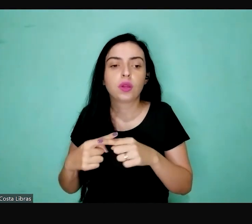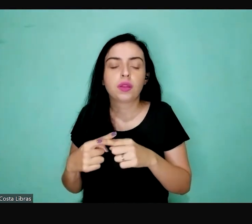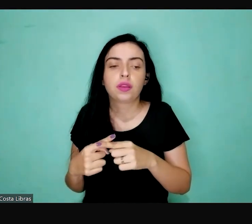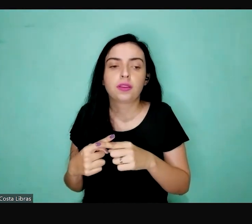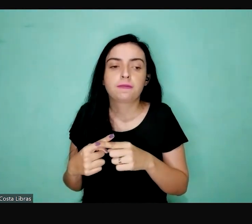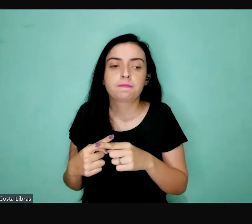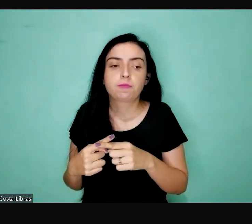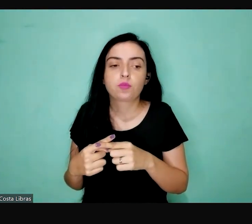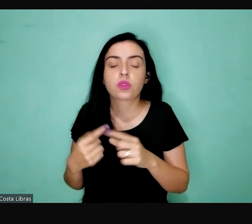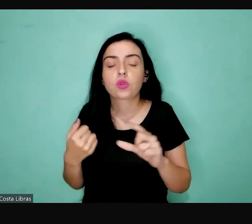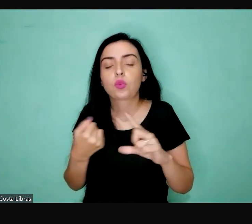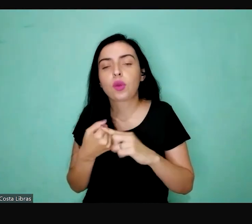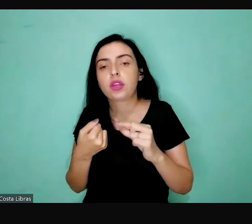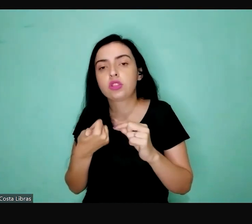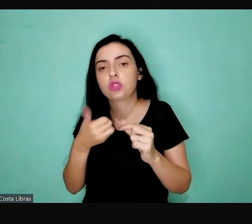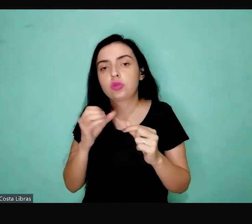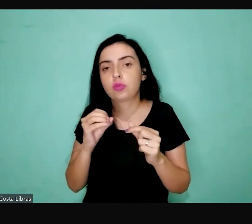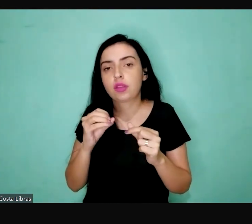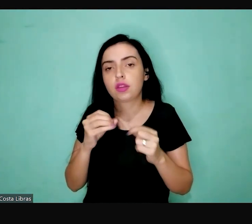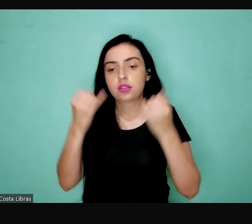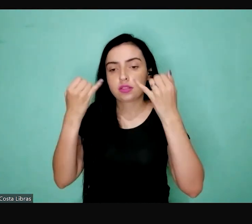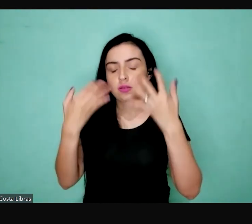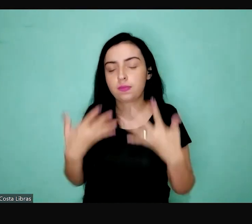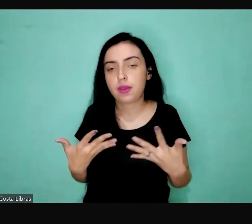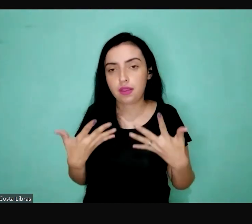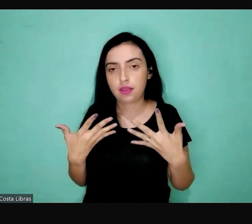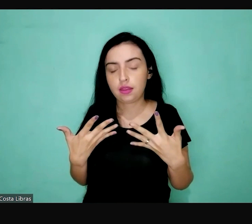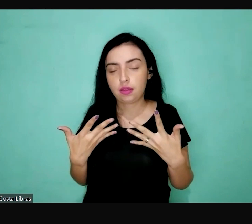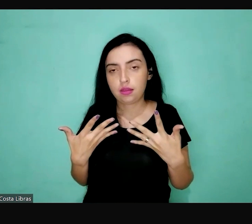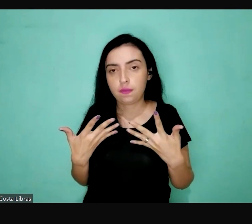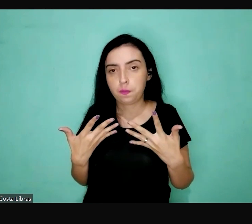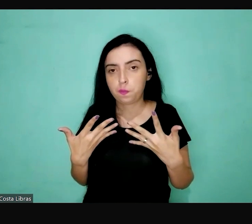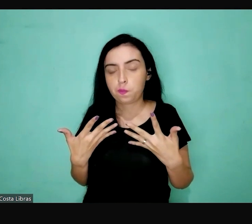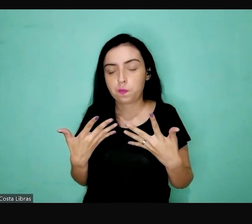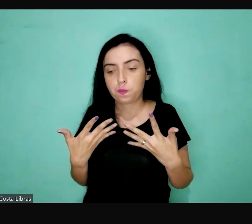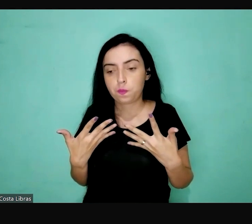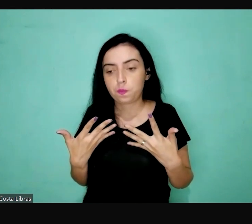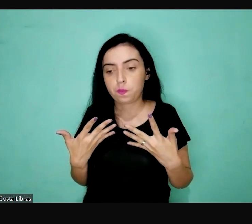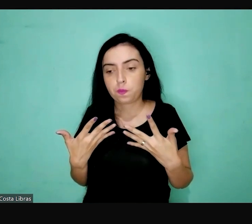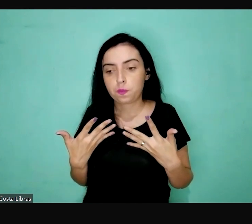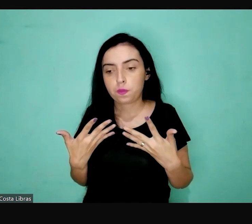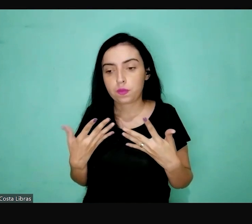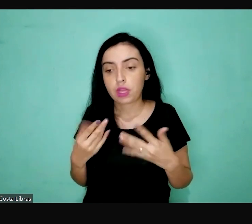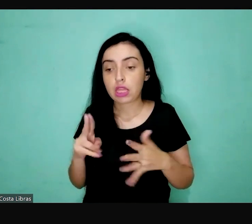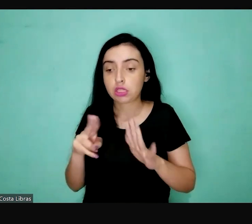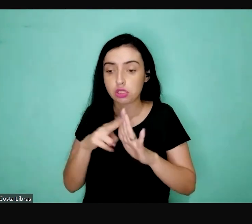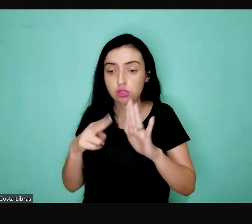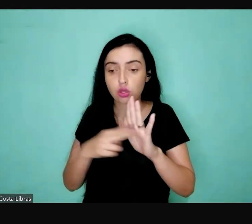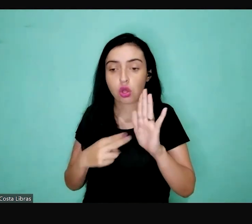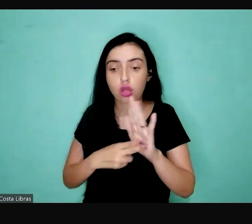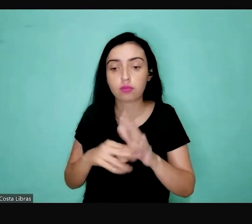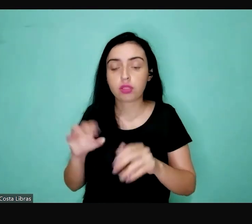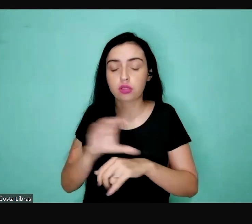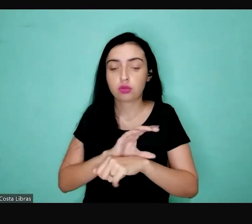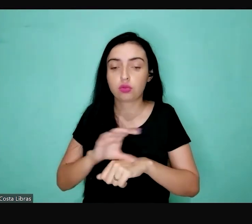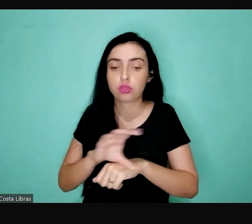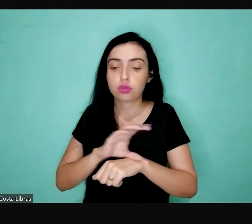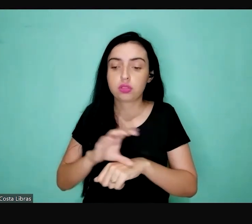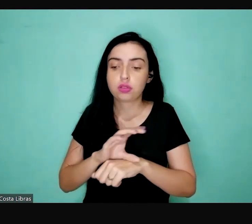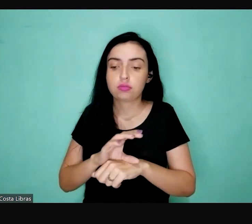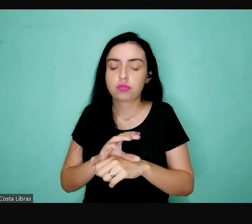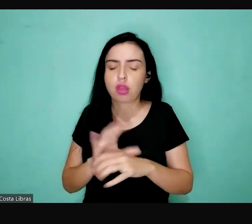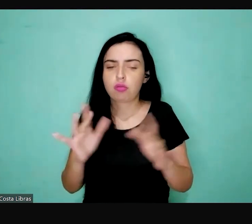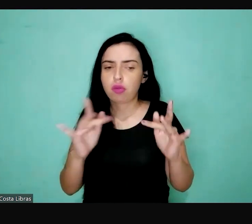o artigo 10 fala de que as normas da Constituição relativas